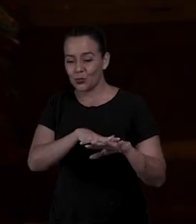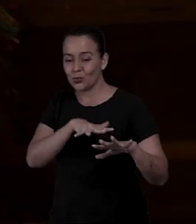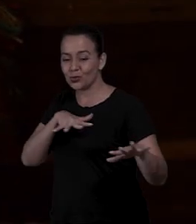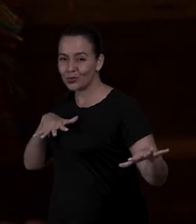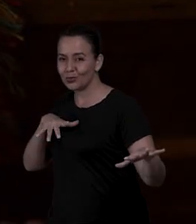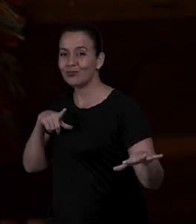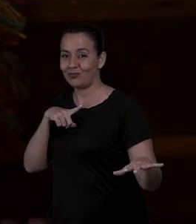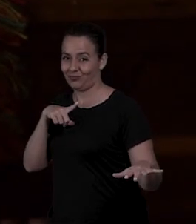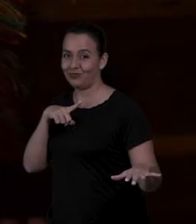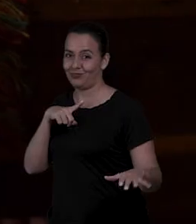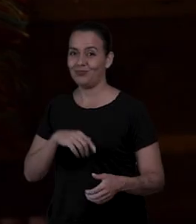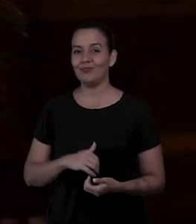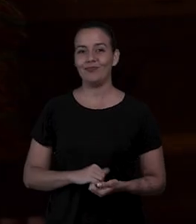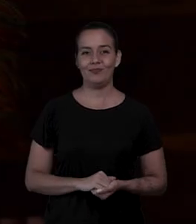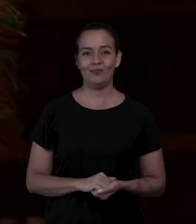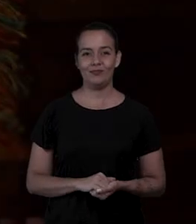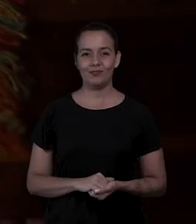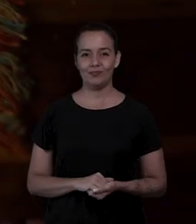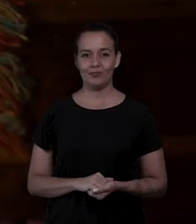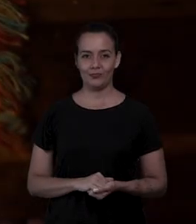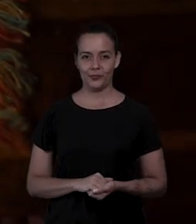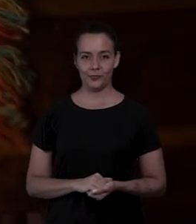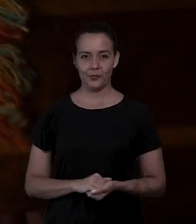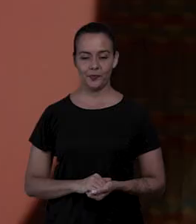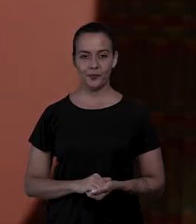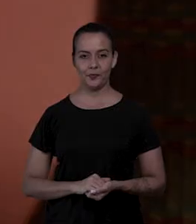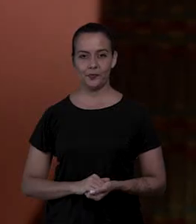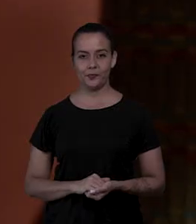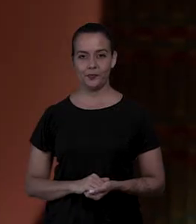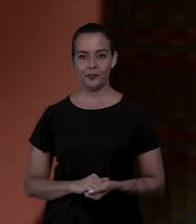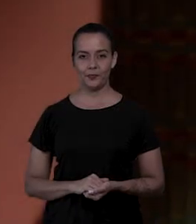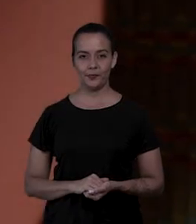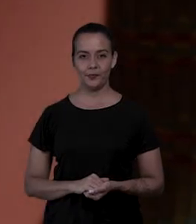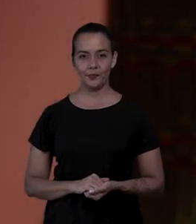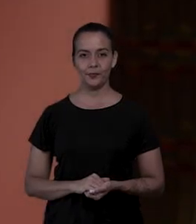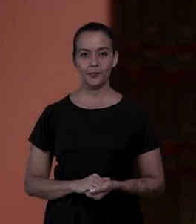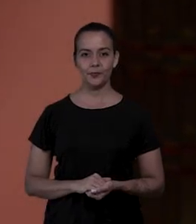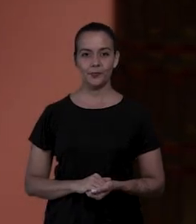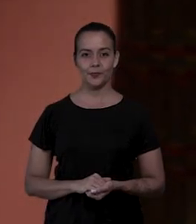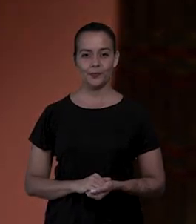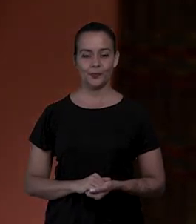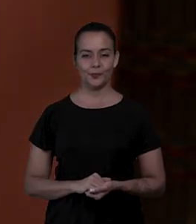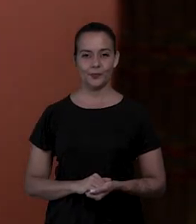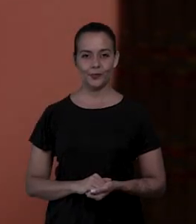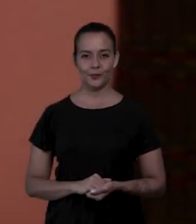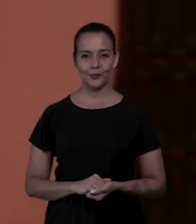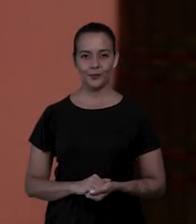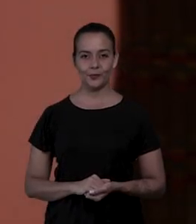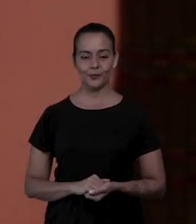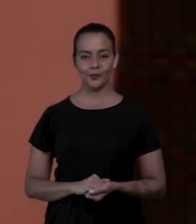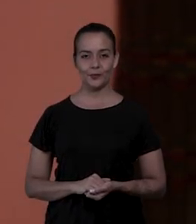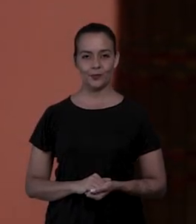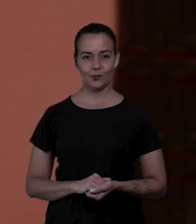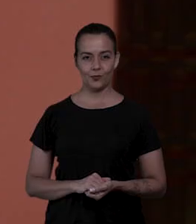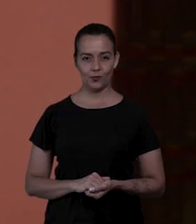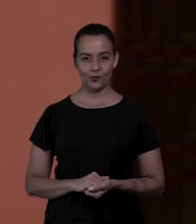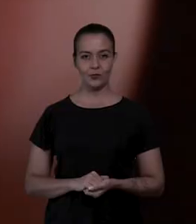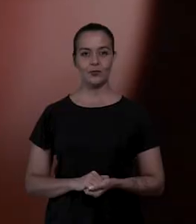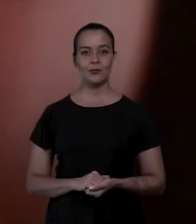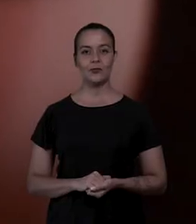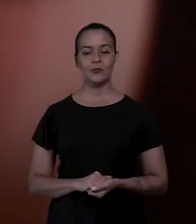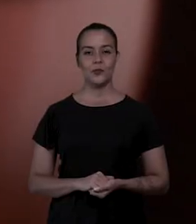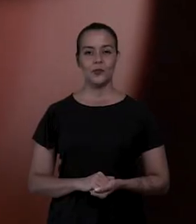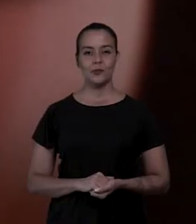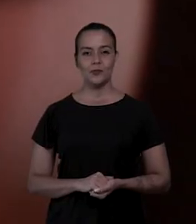solidão, né, a exclusão dos diferentes. Visto de cima, um prato com pães de queijo e pedaços de bolo. Escrito no